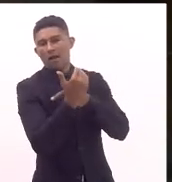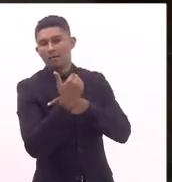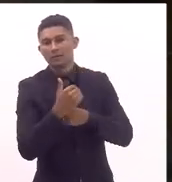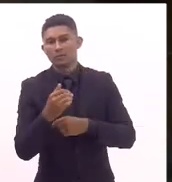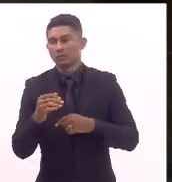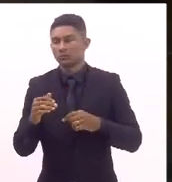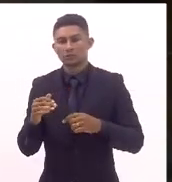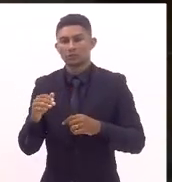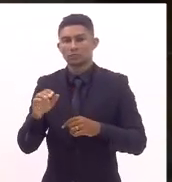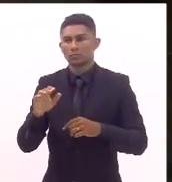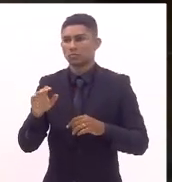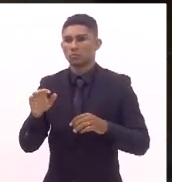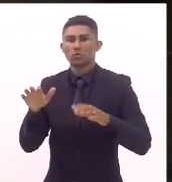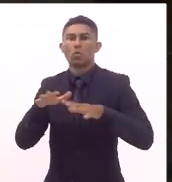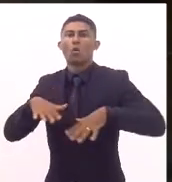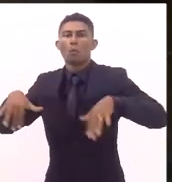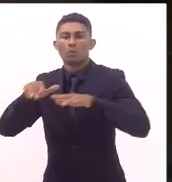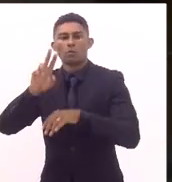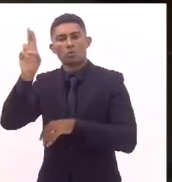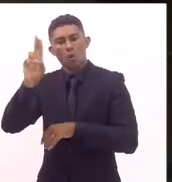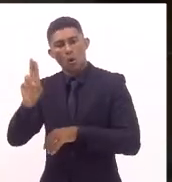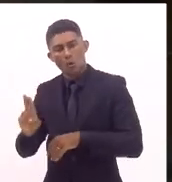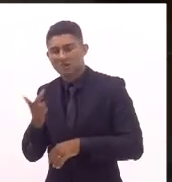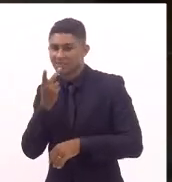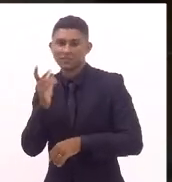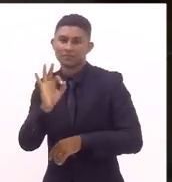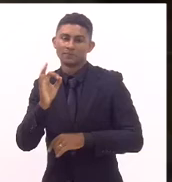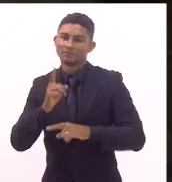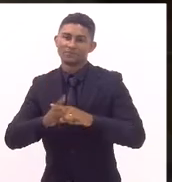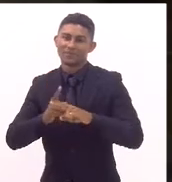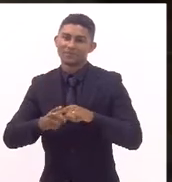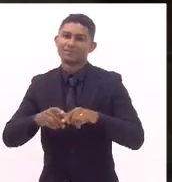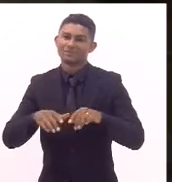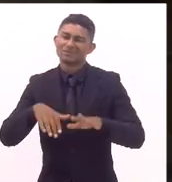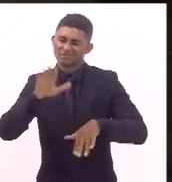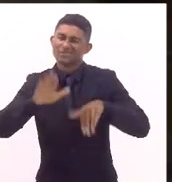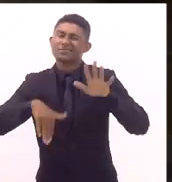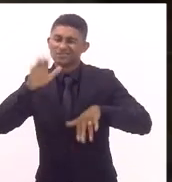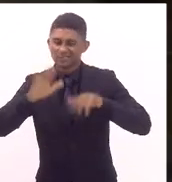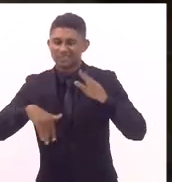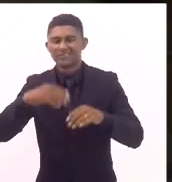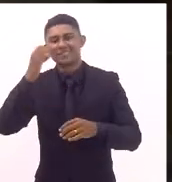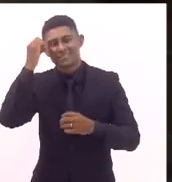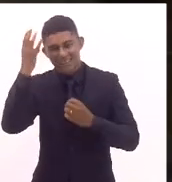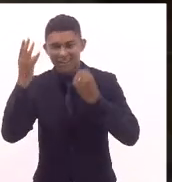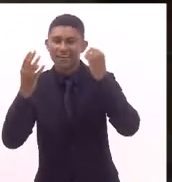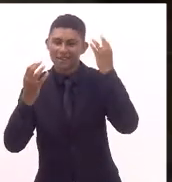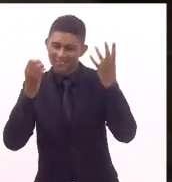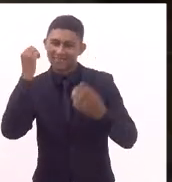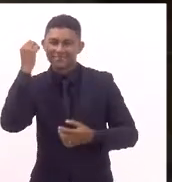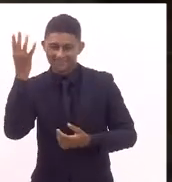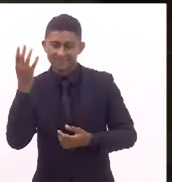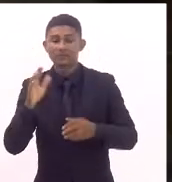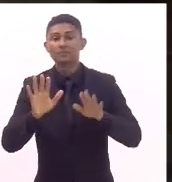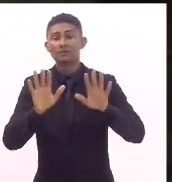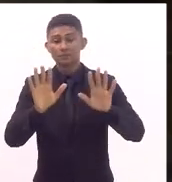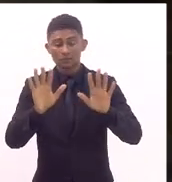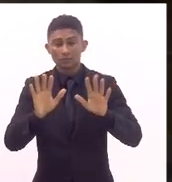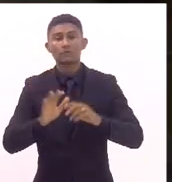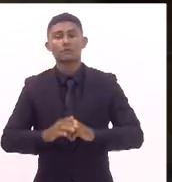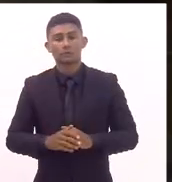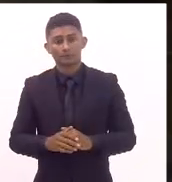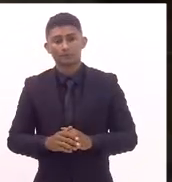o nome de todo mundo que é para não né não sei pagar mico come da Juventude mas assim